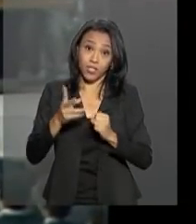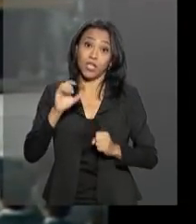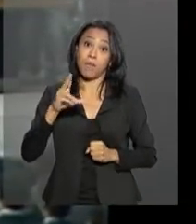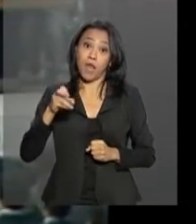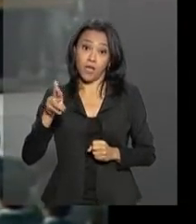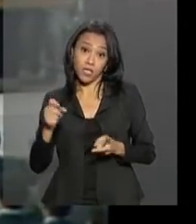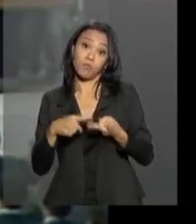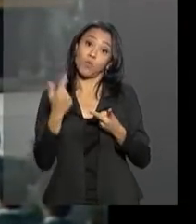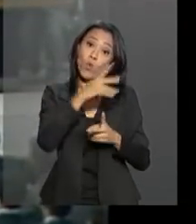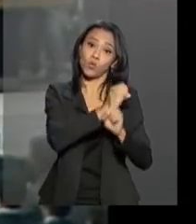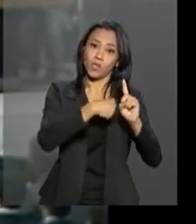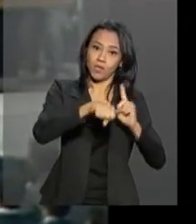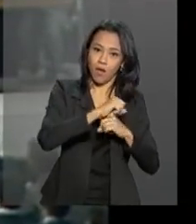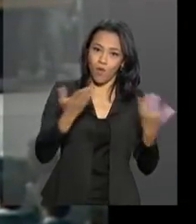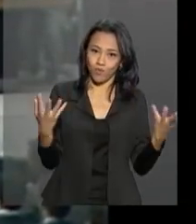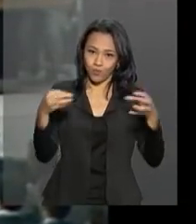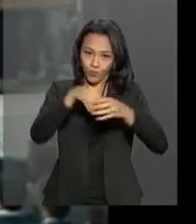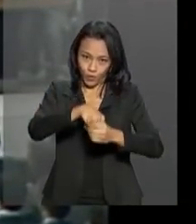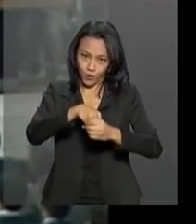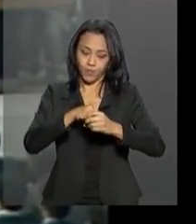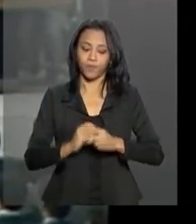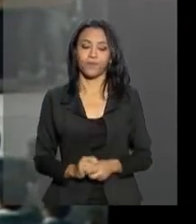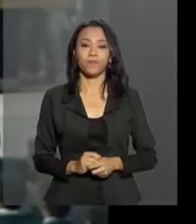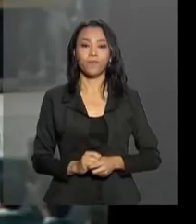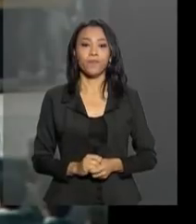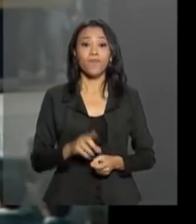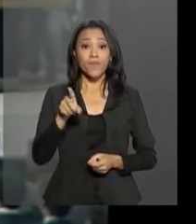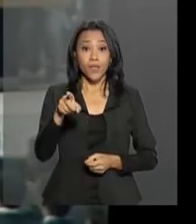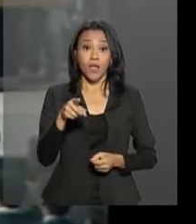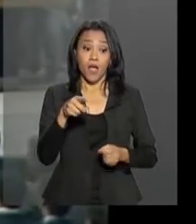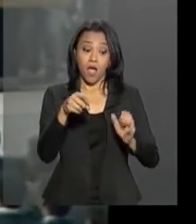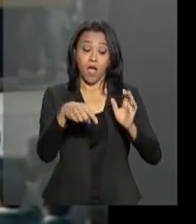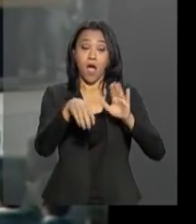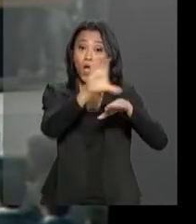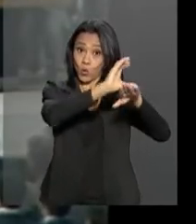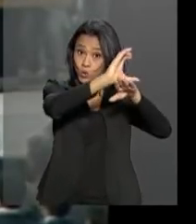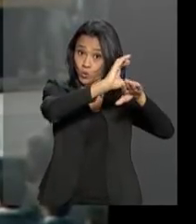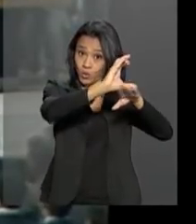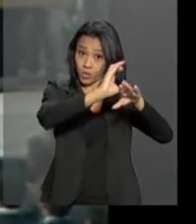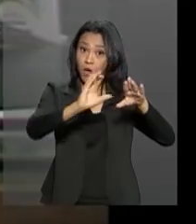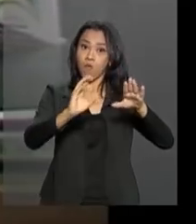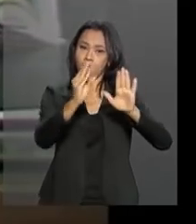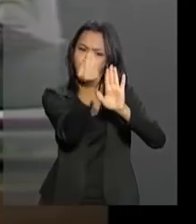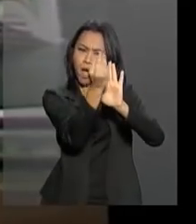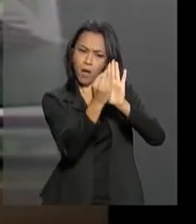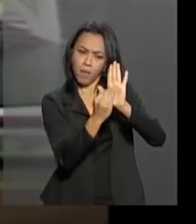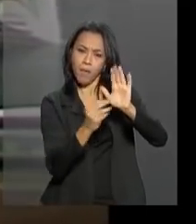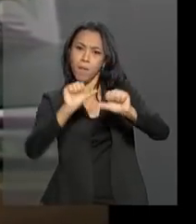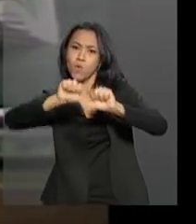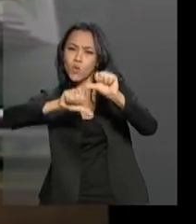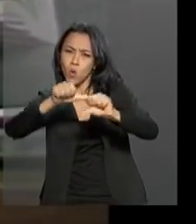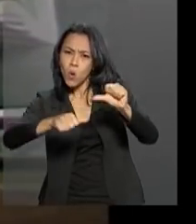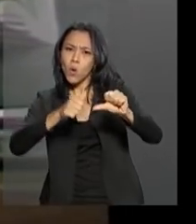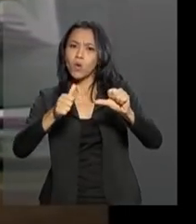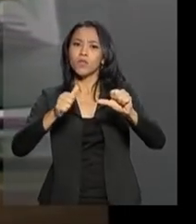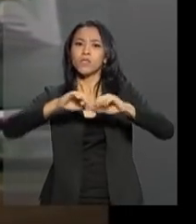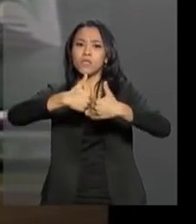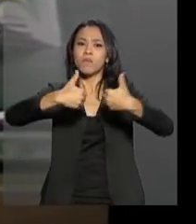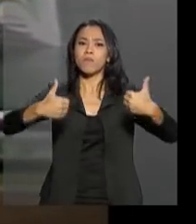do Estado Social. A Constituição mudou na sua elaboração, mudou na definição dos